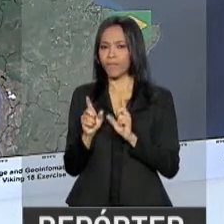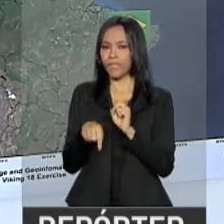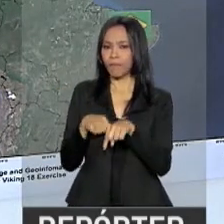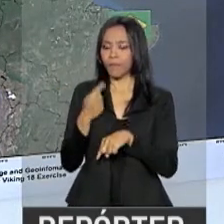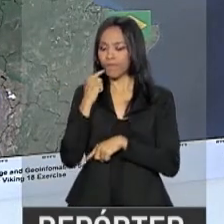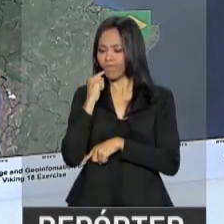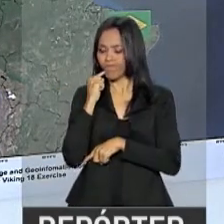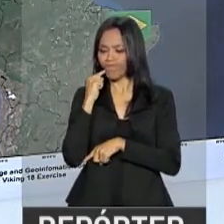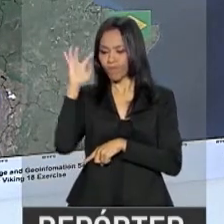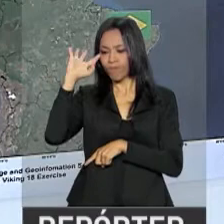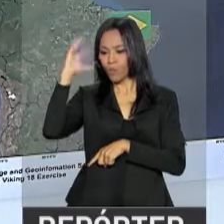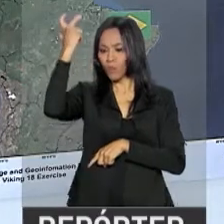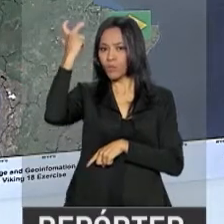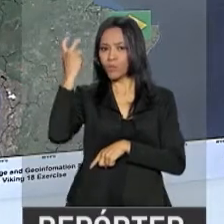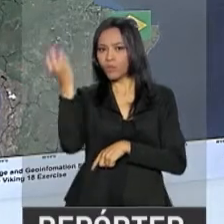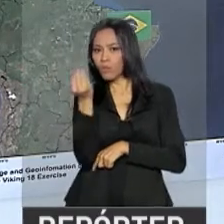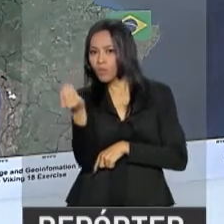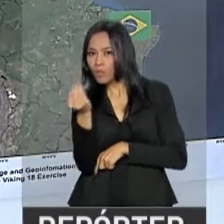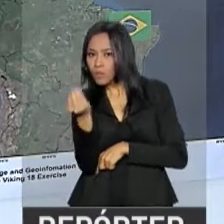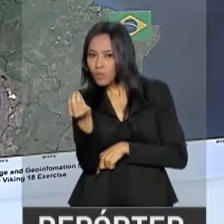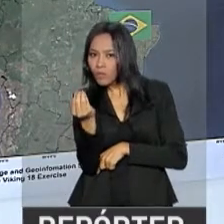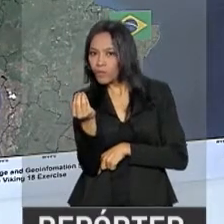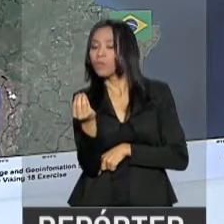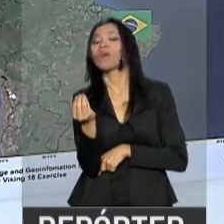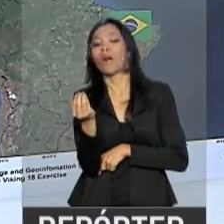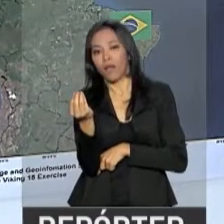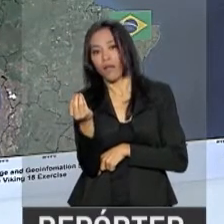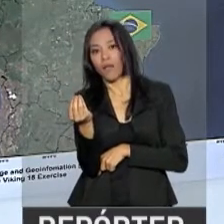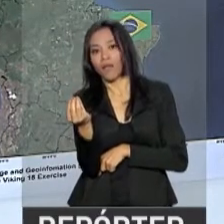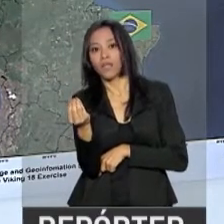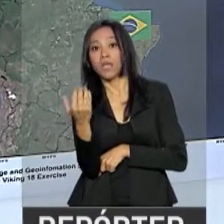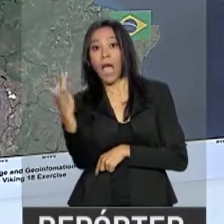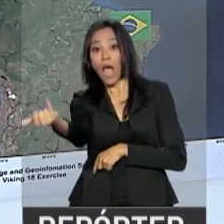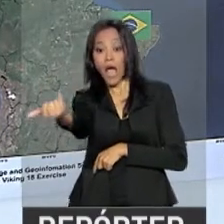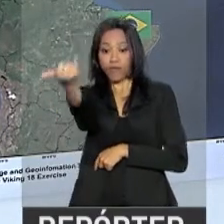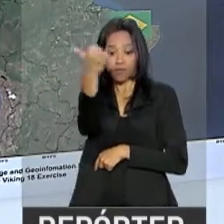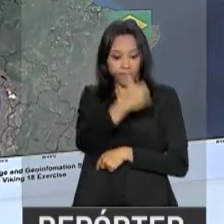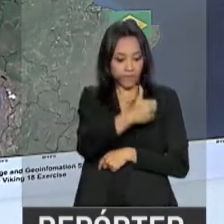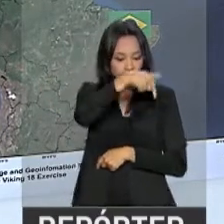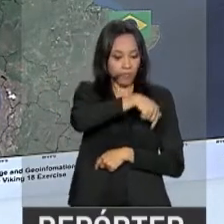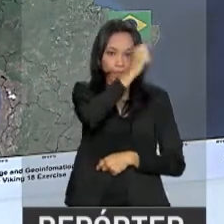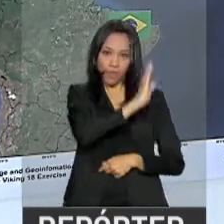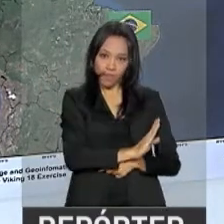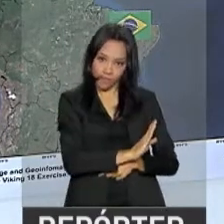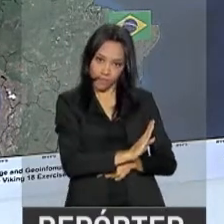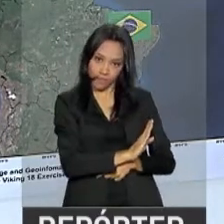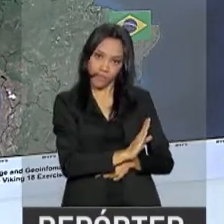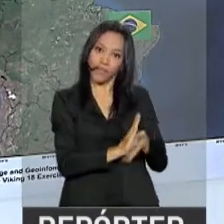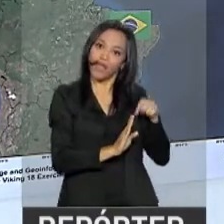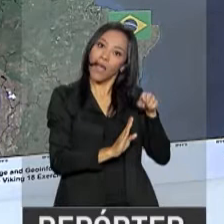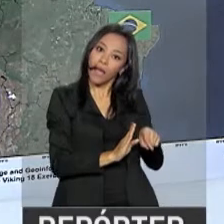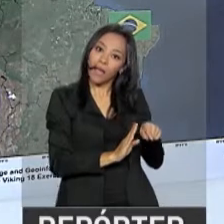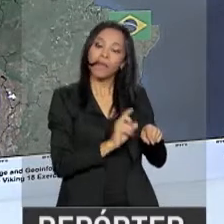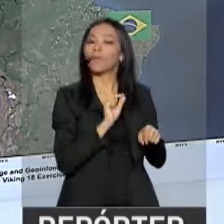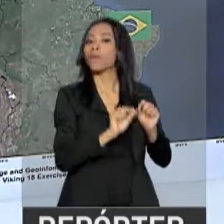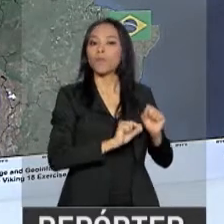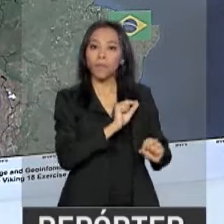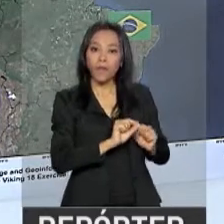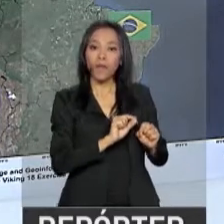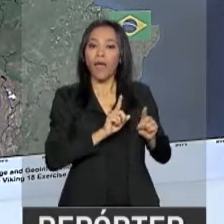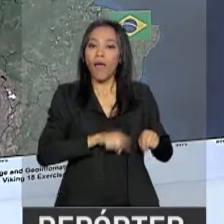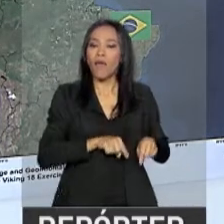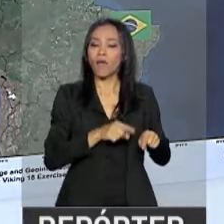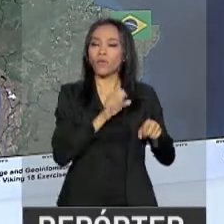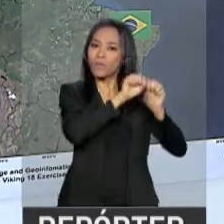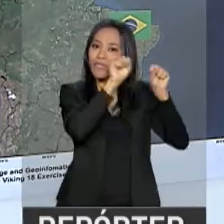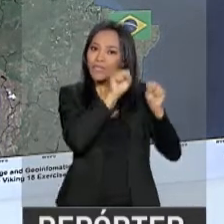solução ou esse caminho para chegar à solução aqui para o nosso sítio do brasil e isso é feito através de